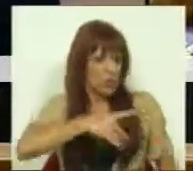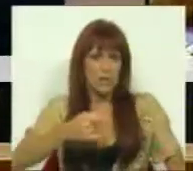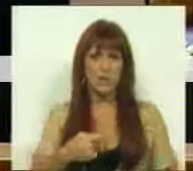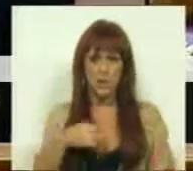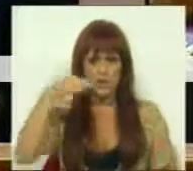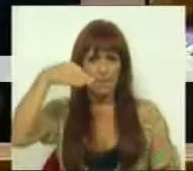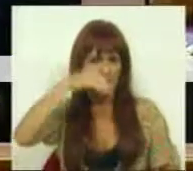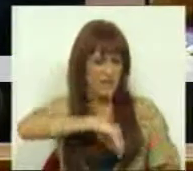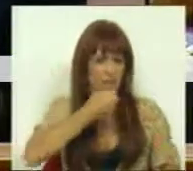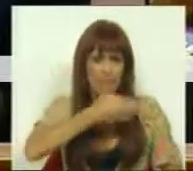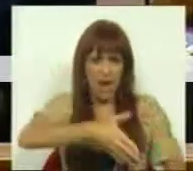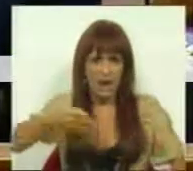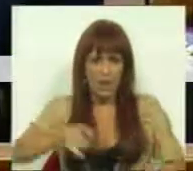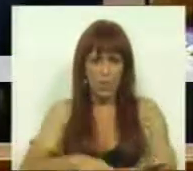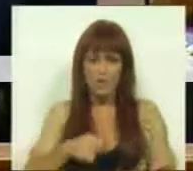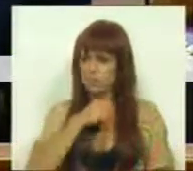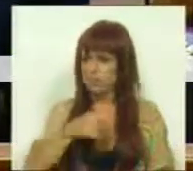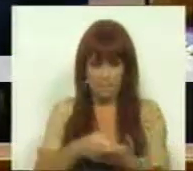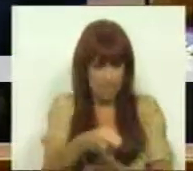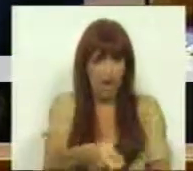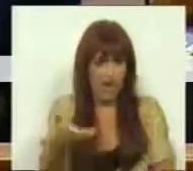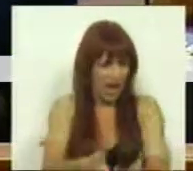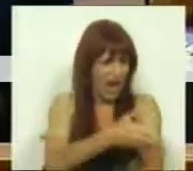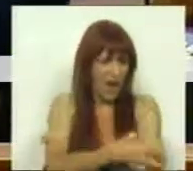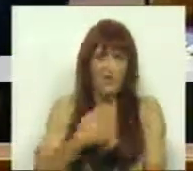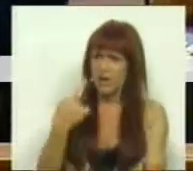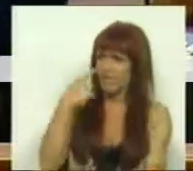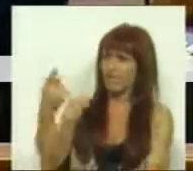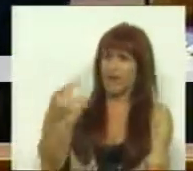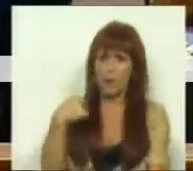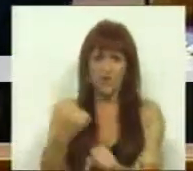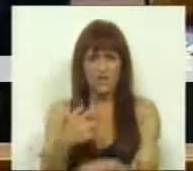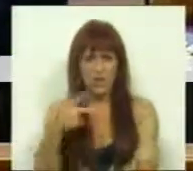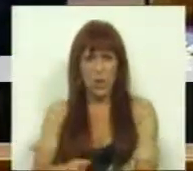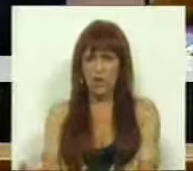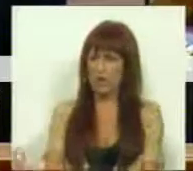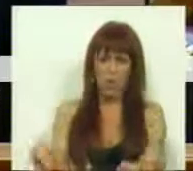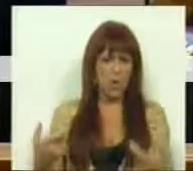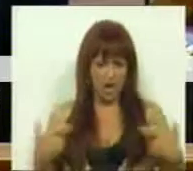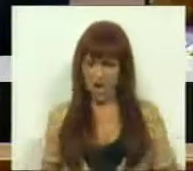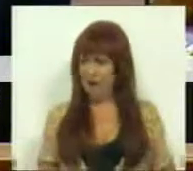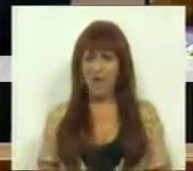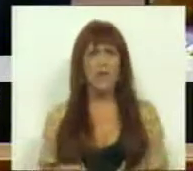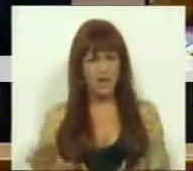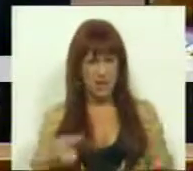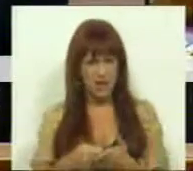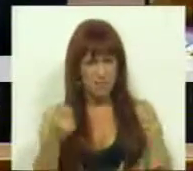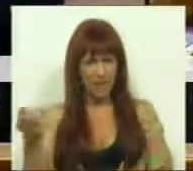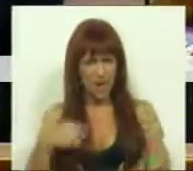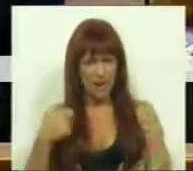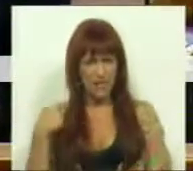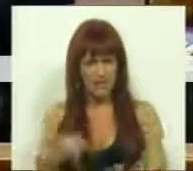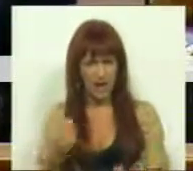ter a pensão, que lhe permitisse pagar o serviço, vê o serviço cortado, fica sem nada e ainda vai ter de pagar